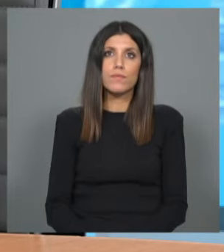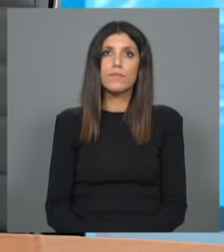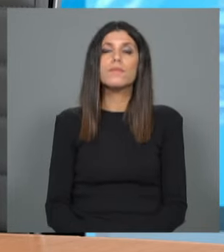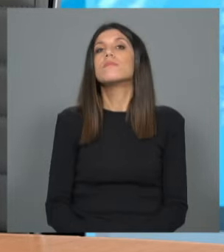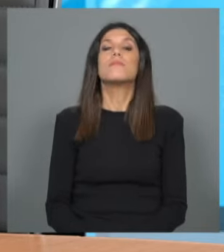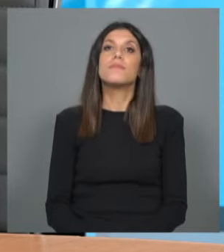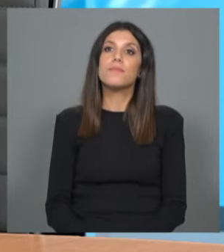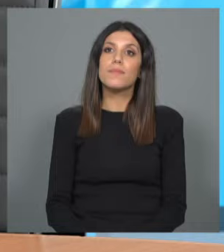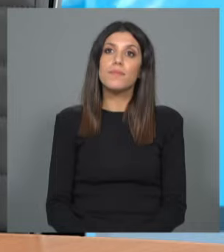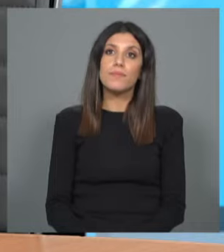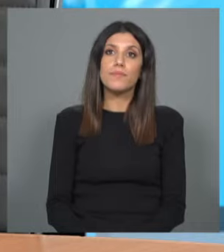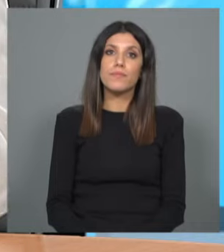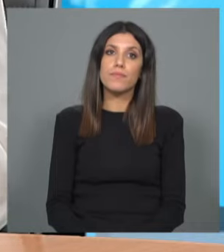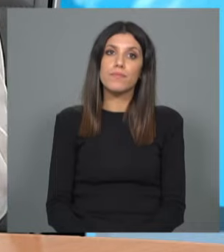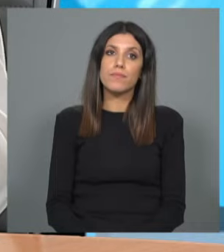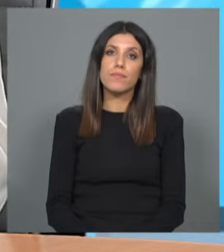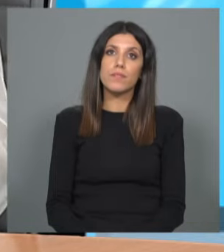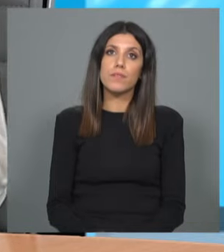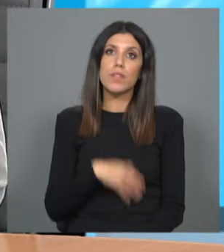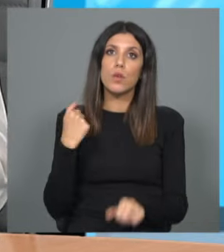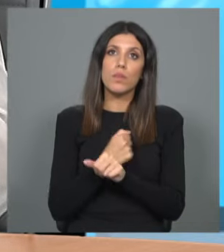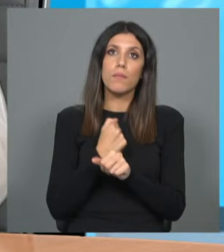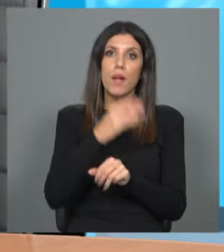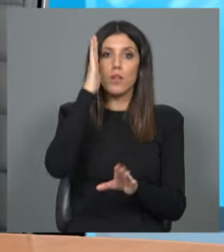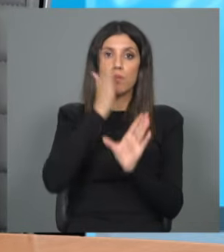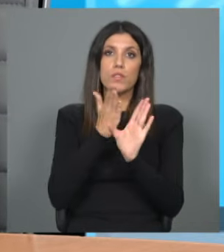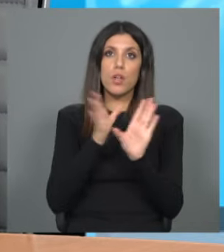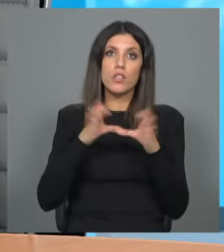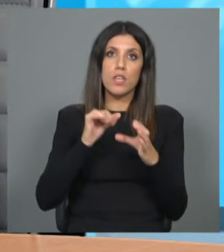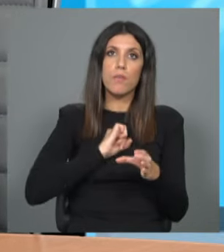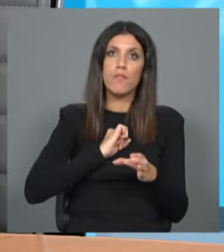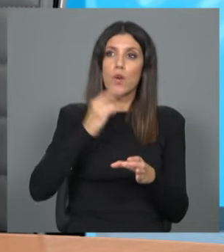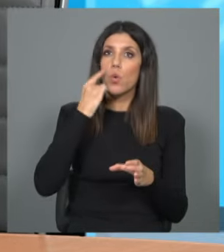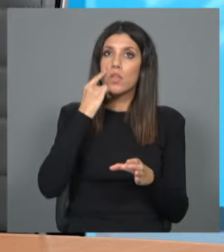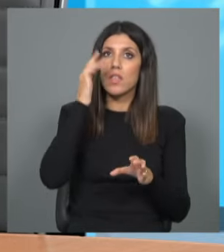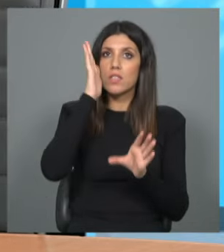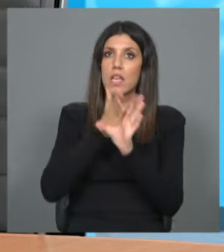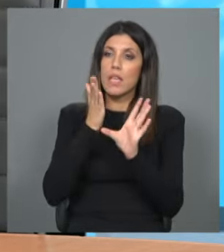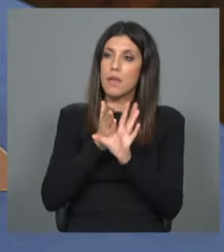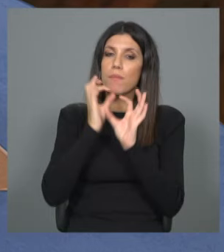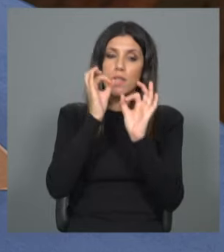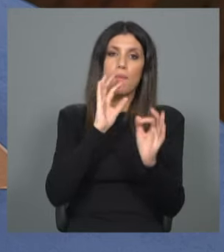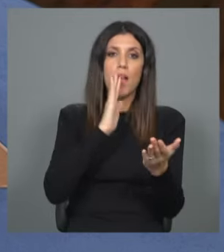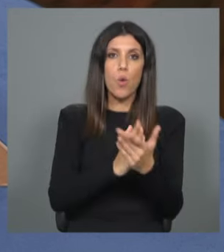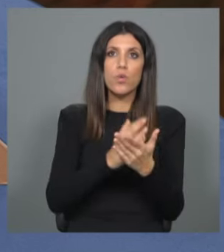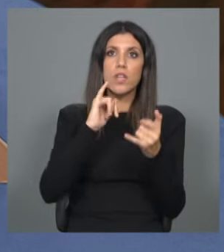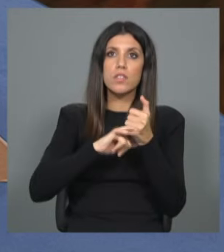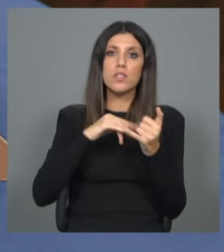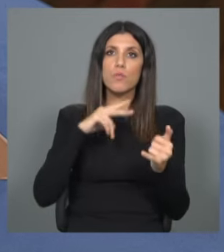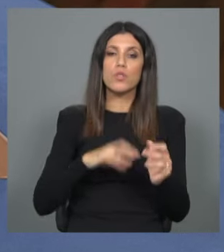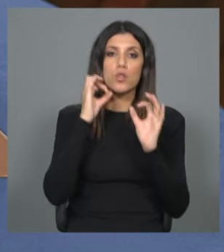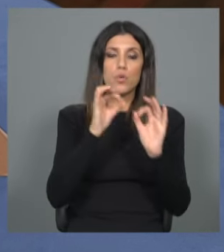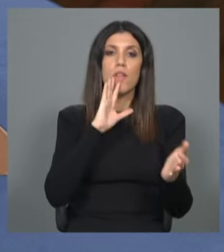redundância. Eu trabalho com psicólogos na minha equipa, conheço vários psicólogos a trabalhar em cuidados paliativos. Na Associação Portuguesa de Cuidados